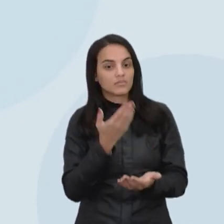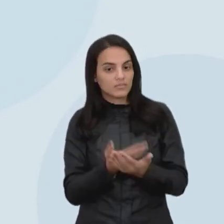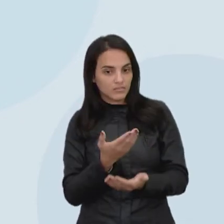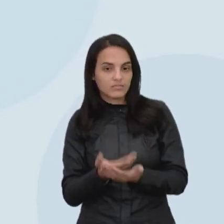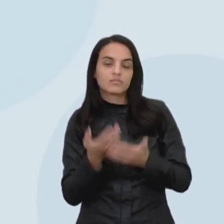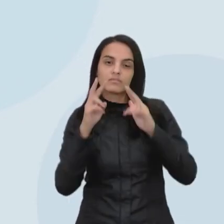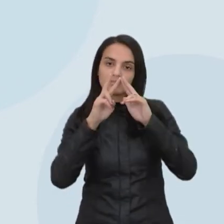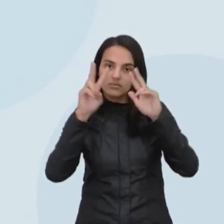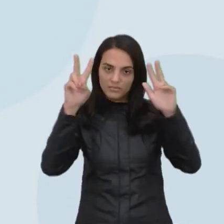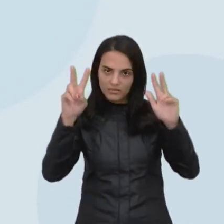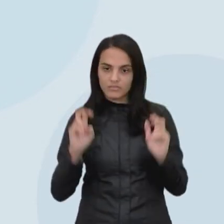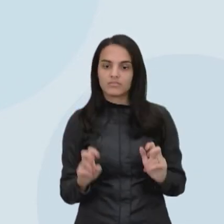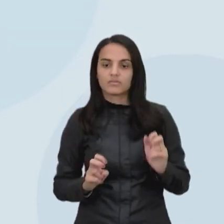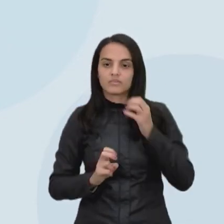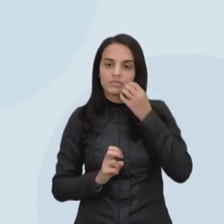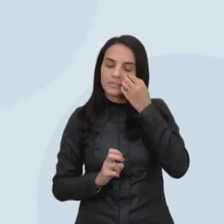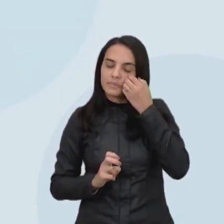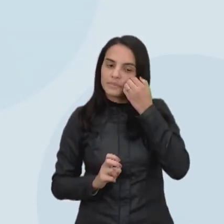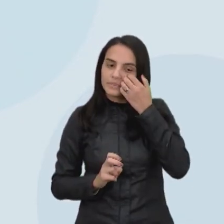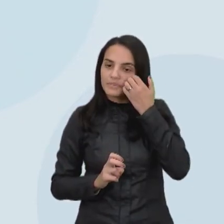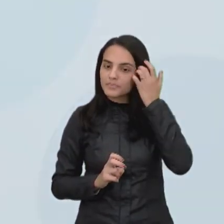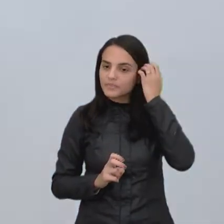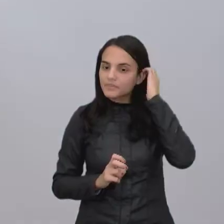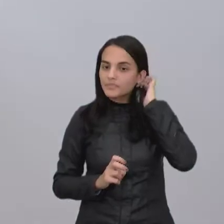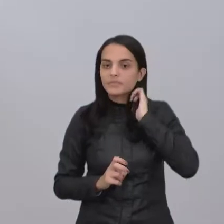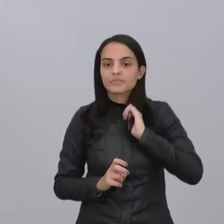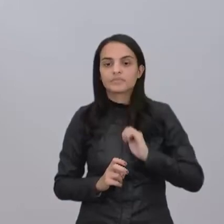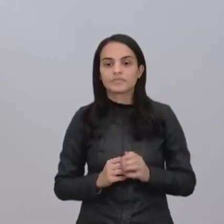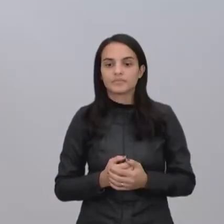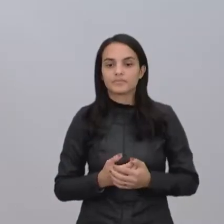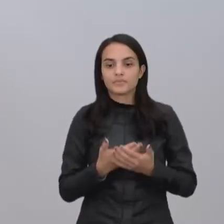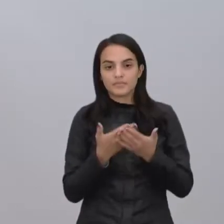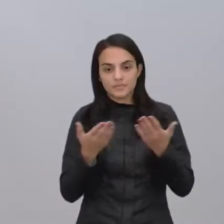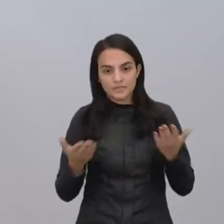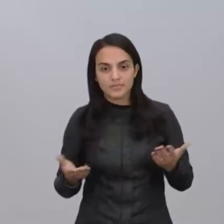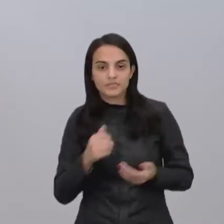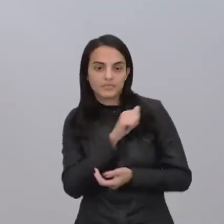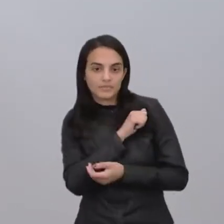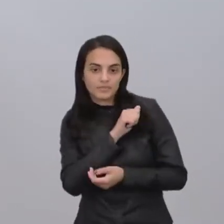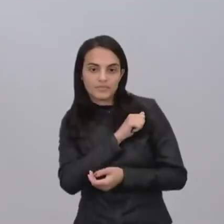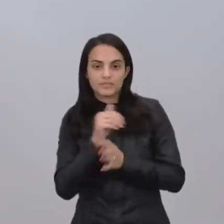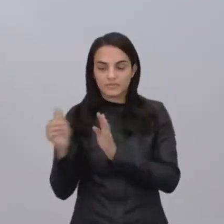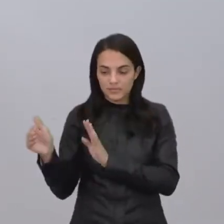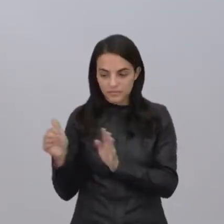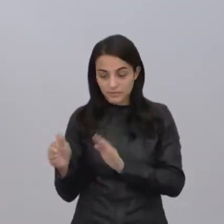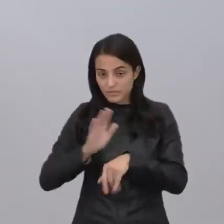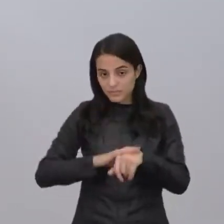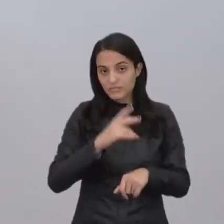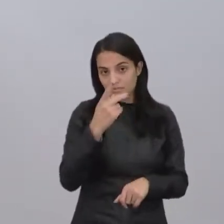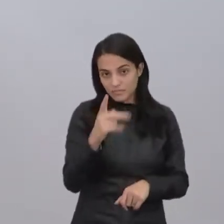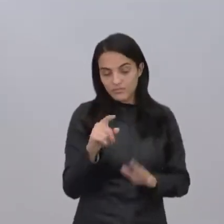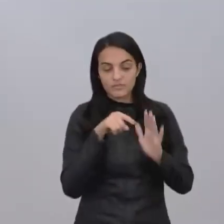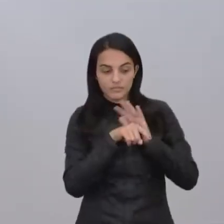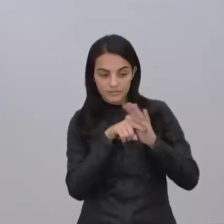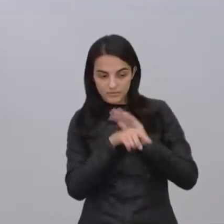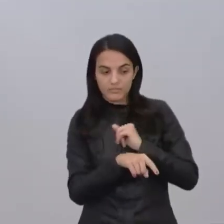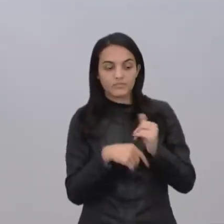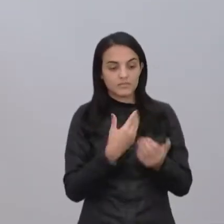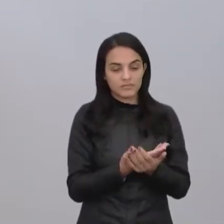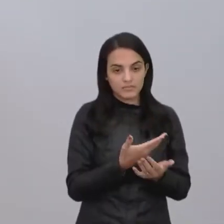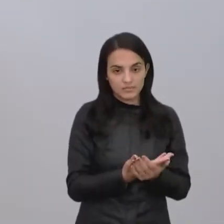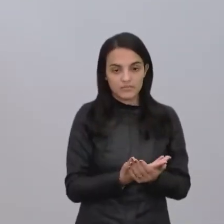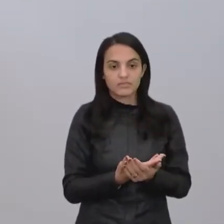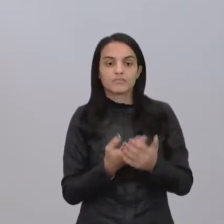e estude a respeito do tema. Então, para você, estudante, é o momento que você tem de pesquisar e